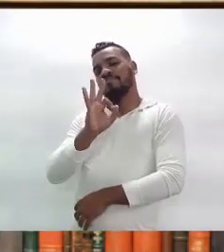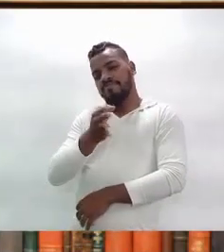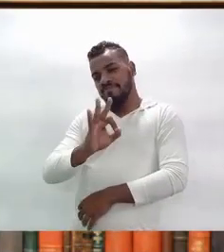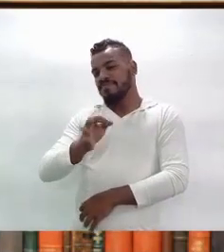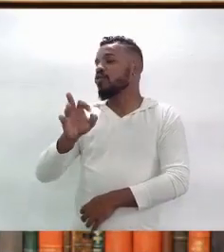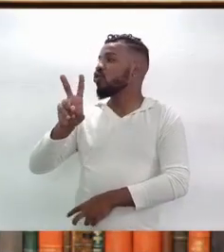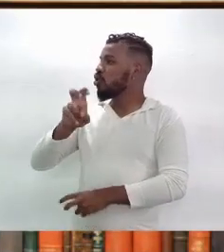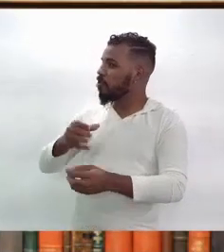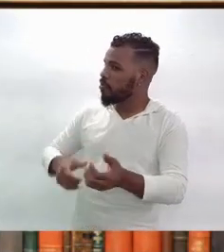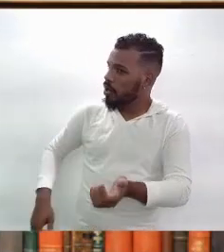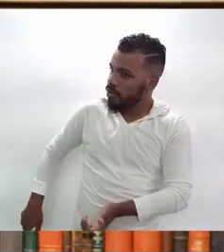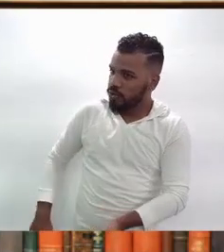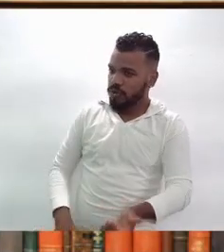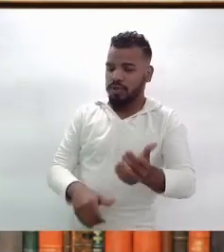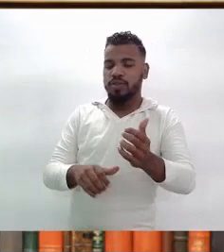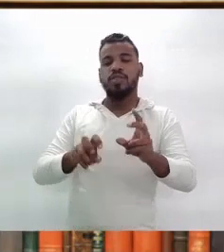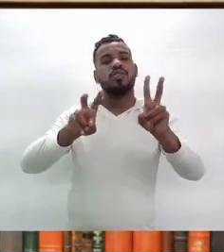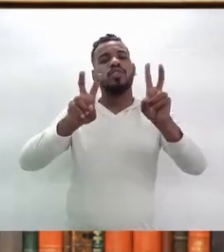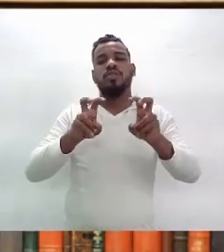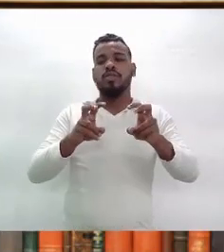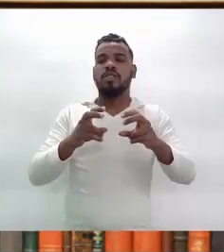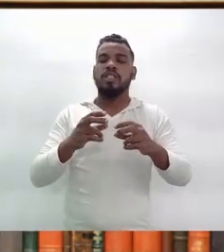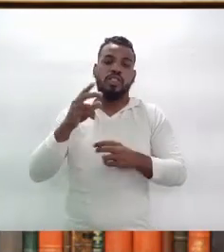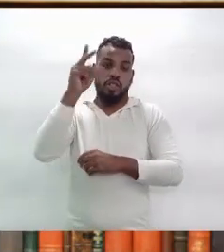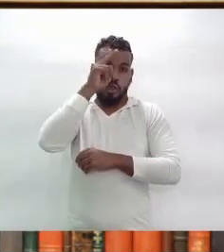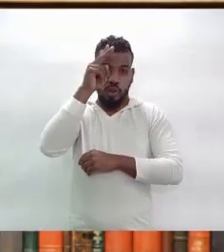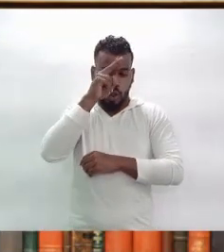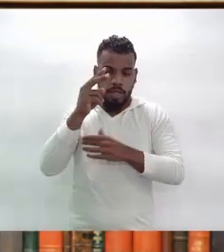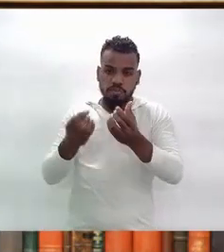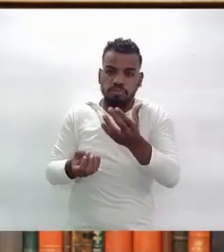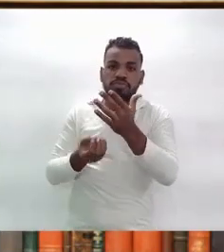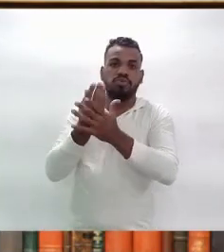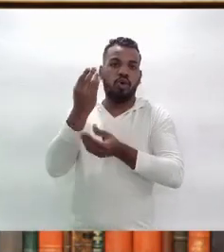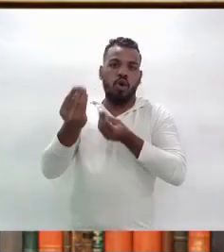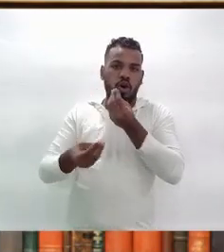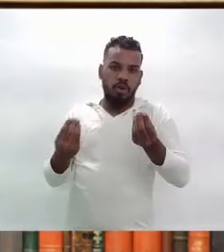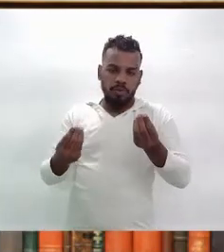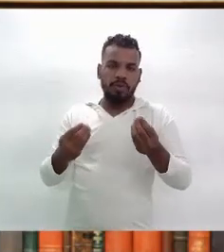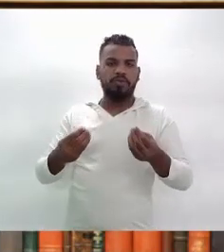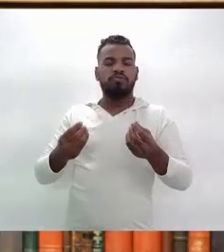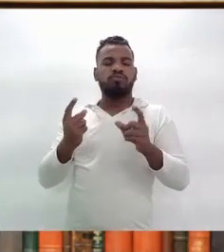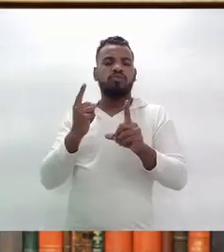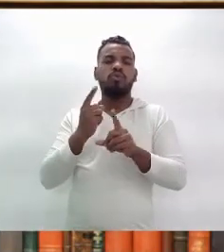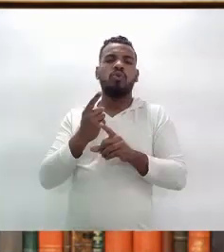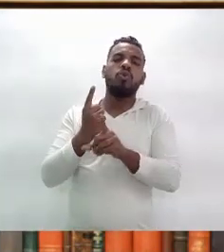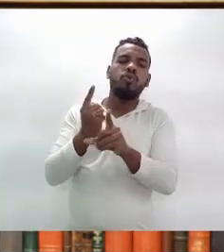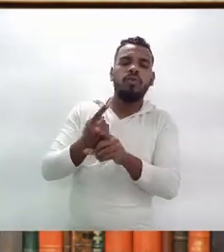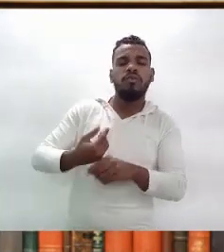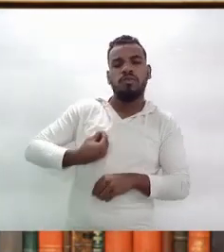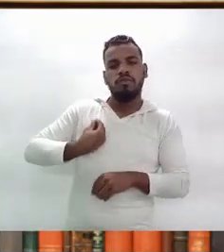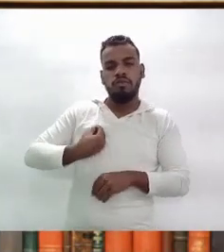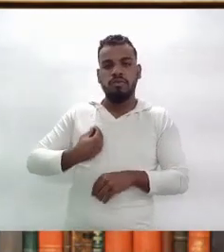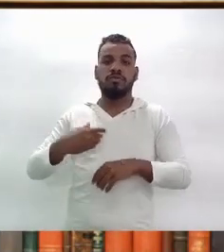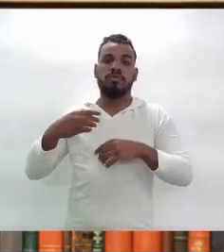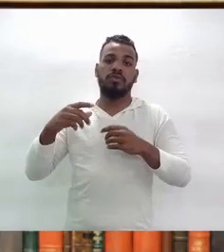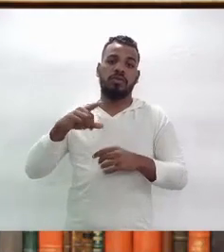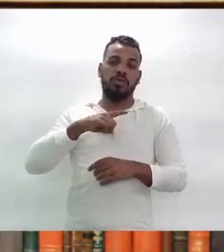sobre maracatu, sobre um pouquinho da história do maracatu, as nossas vivências e tirar um pouquinho, levar um